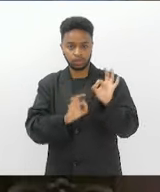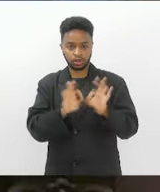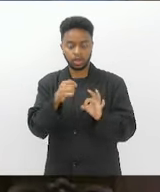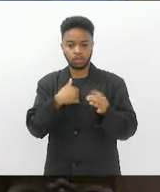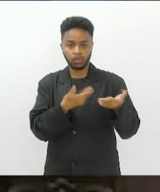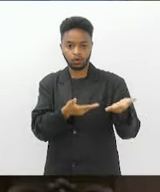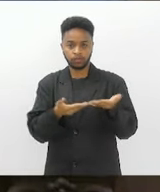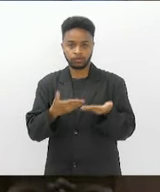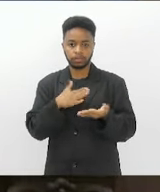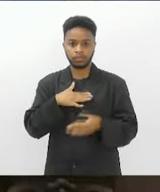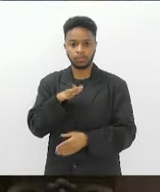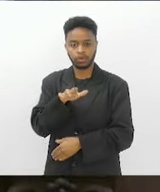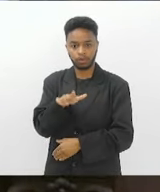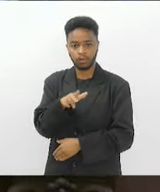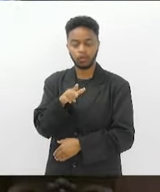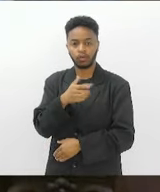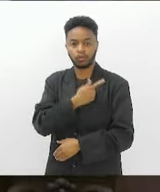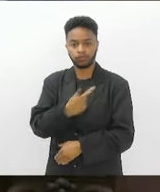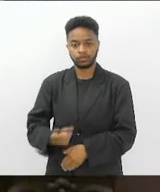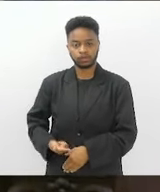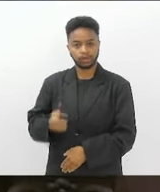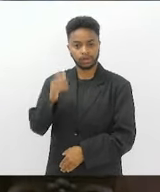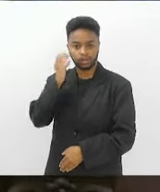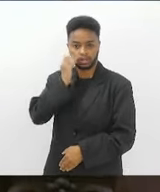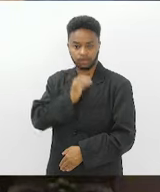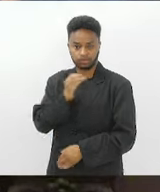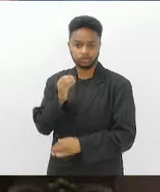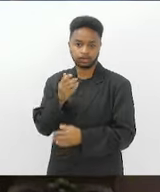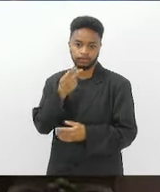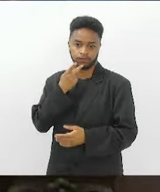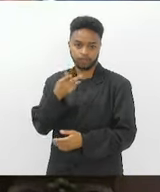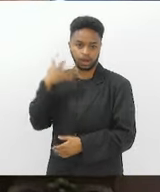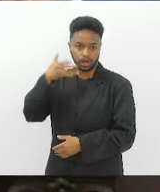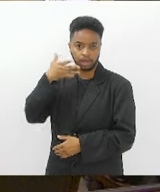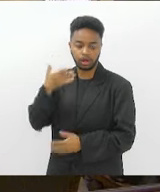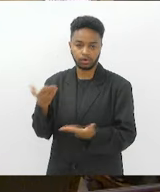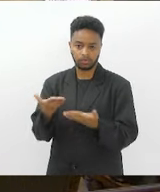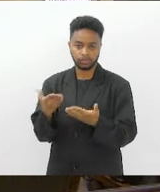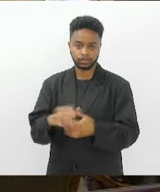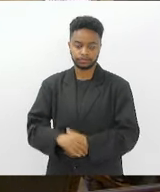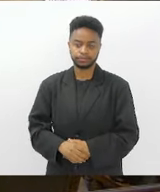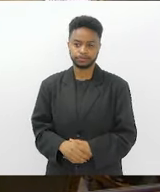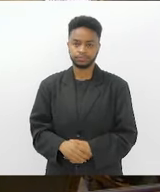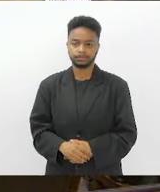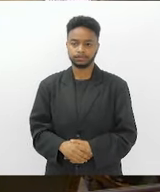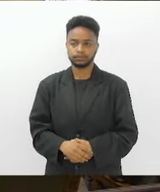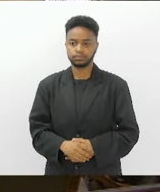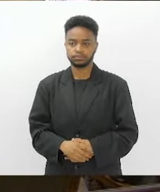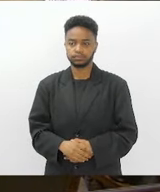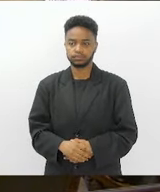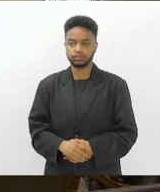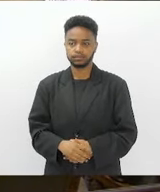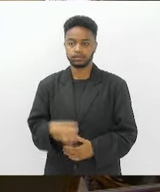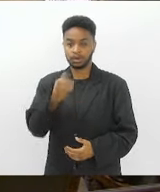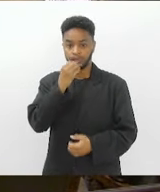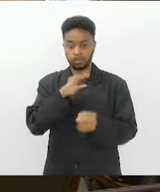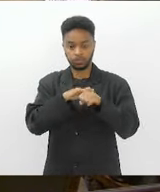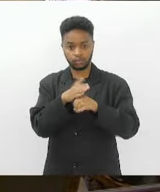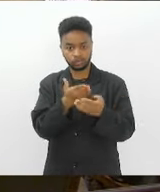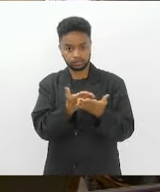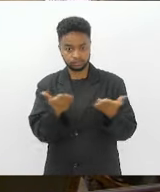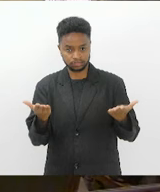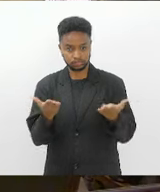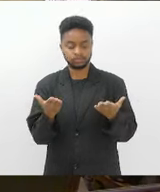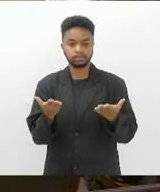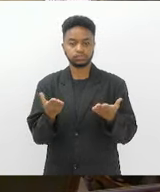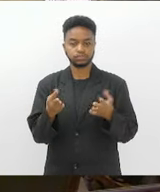meu querido irmão, governador Cláudio Castro, para uma saudação ao homenageado. Muito boa noite, senhoras e senhores, boa noite a